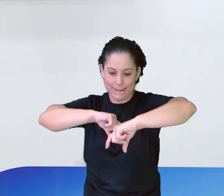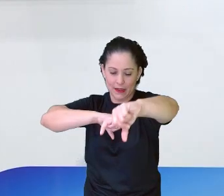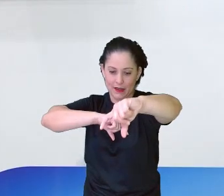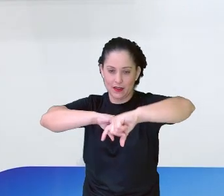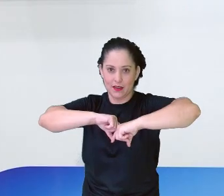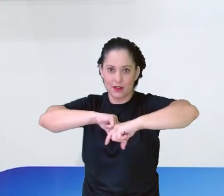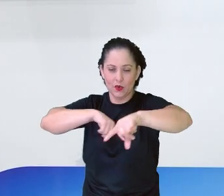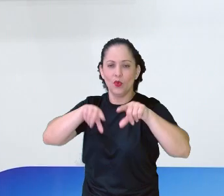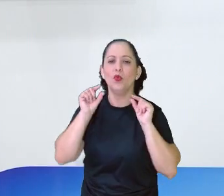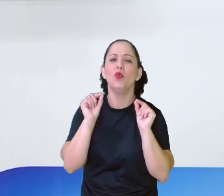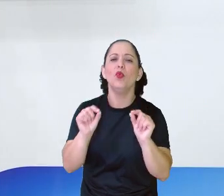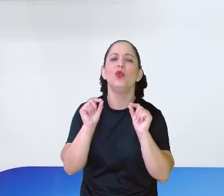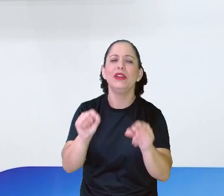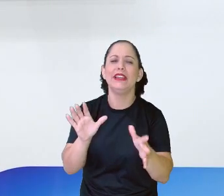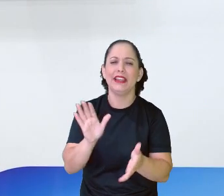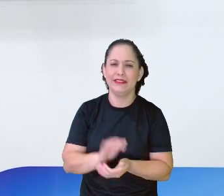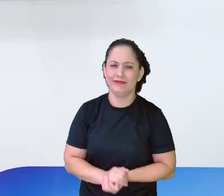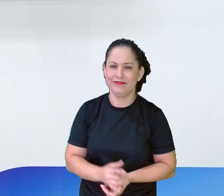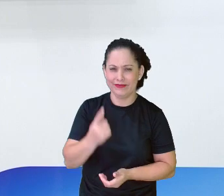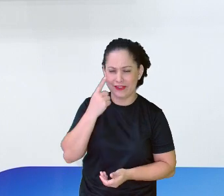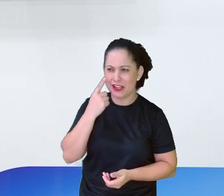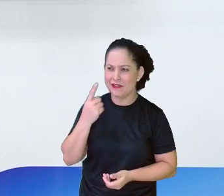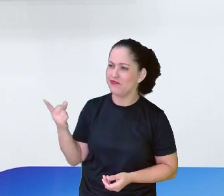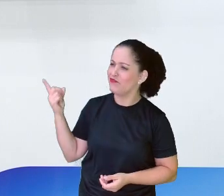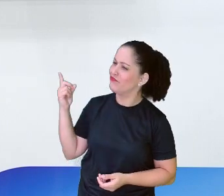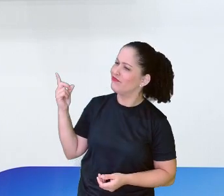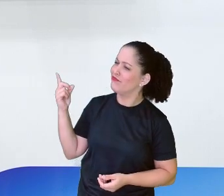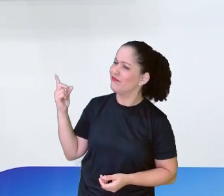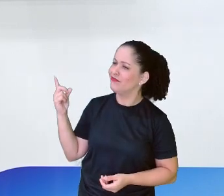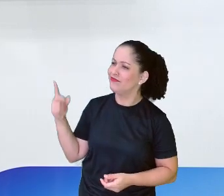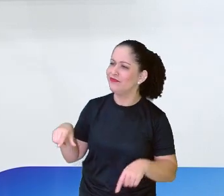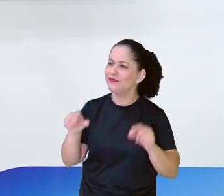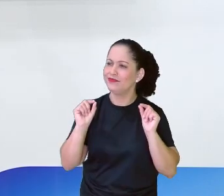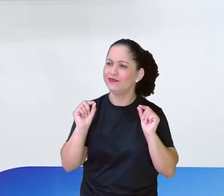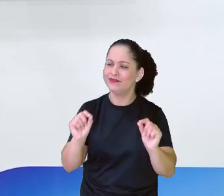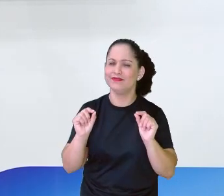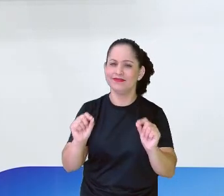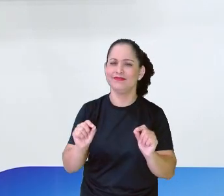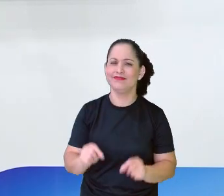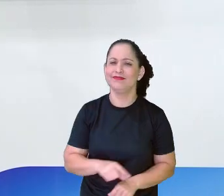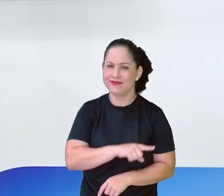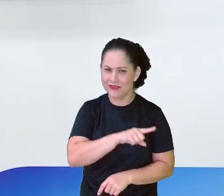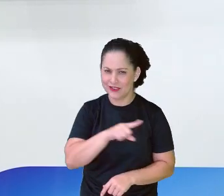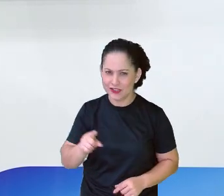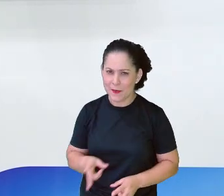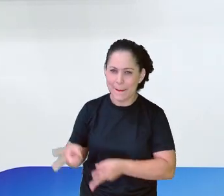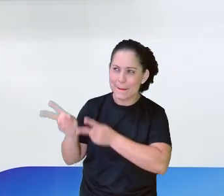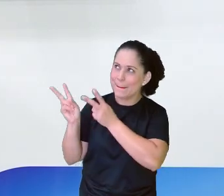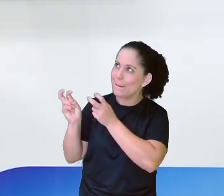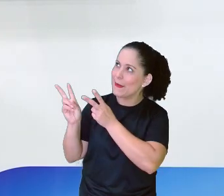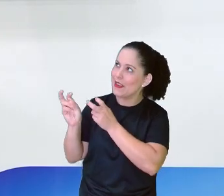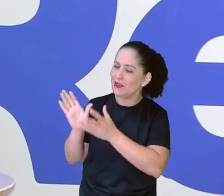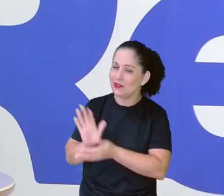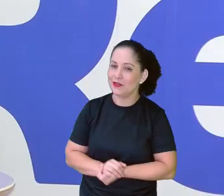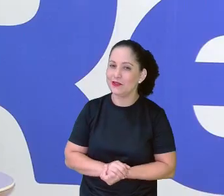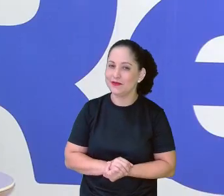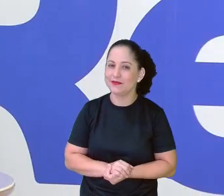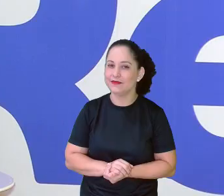aqui no meio? Será que eles vão conseguir identificar? Professora Mauricéia, que não é da época deles também, né? Não é não, viu?